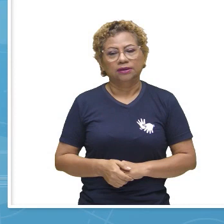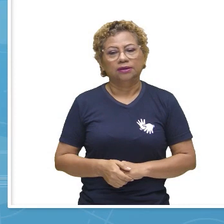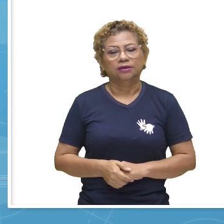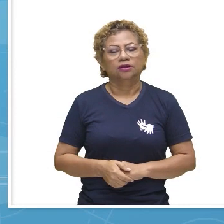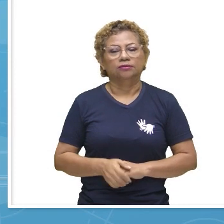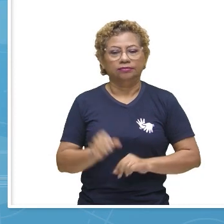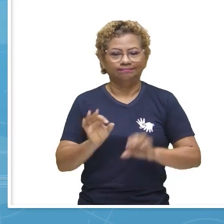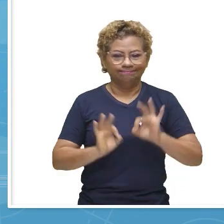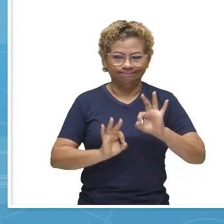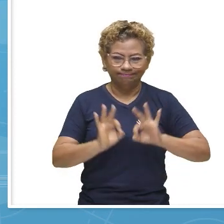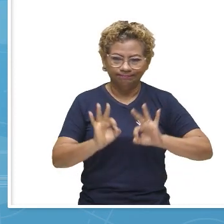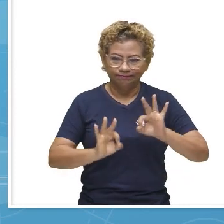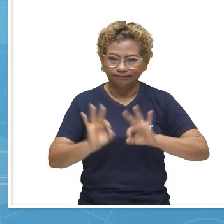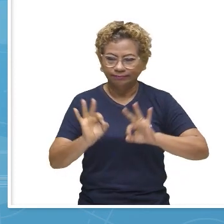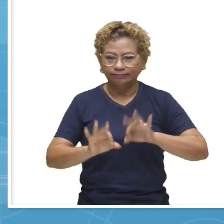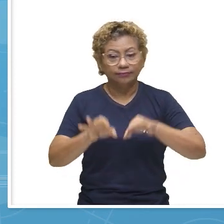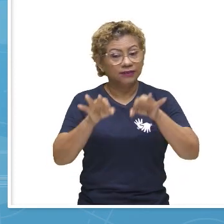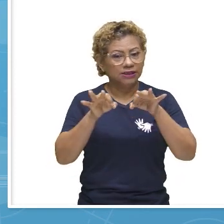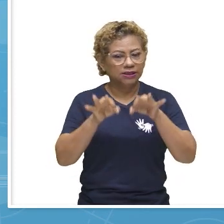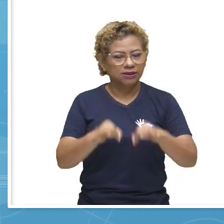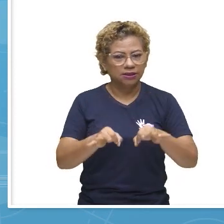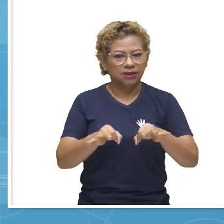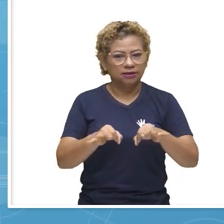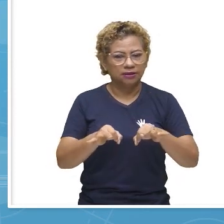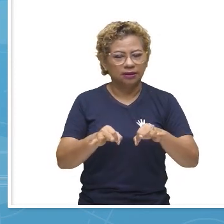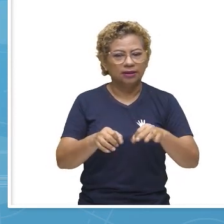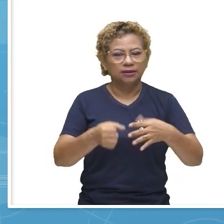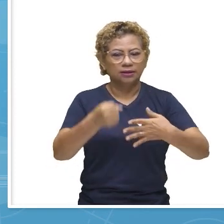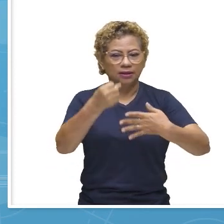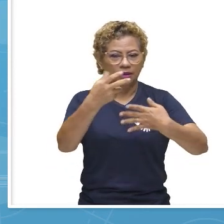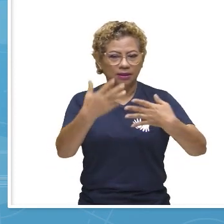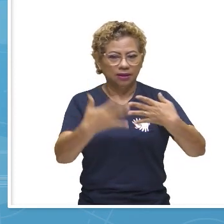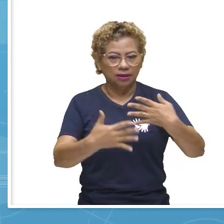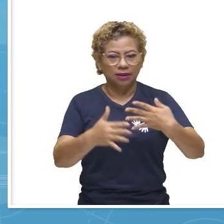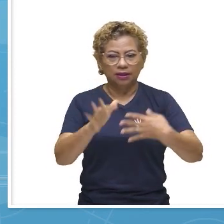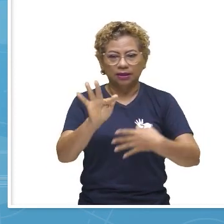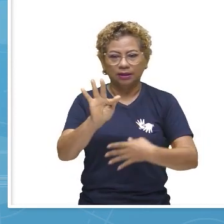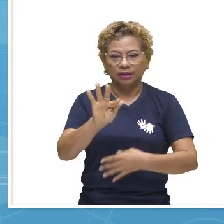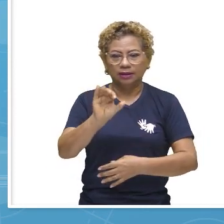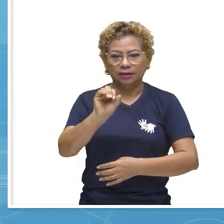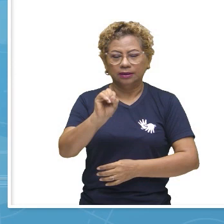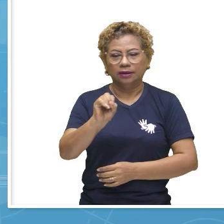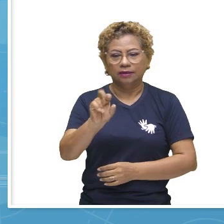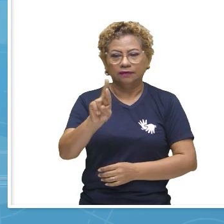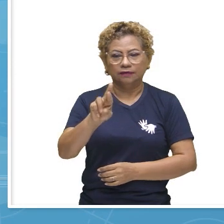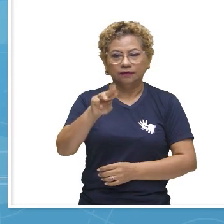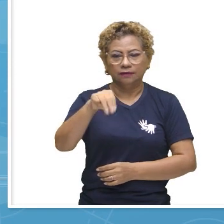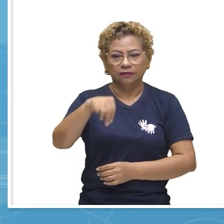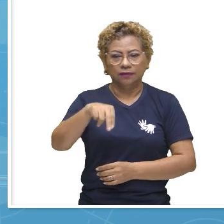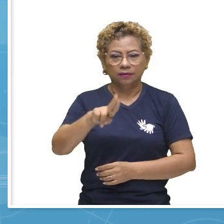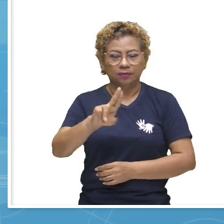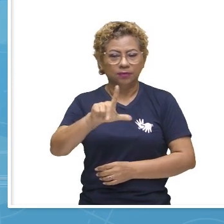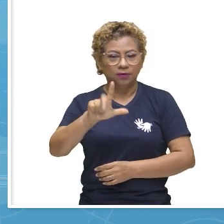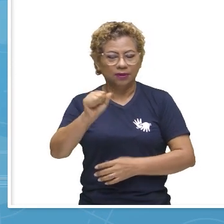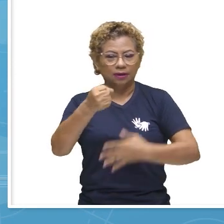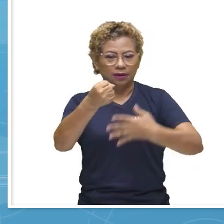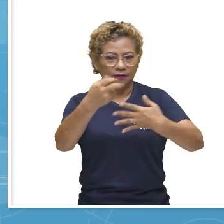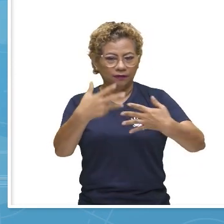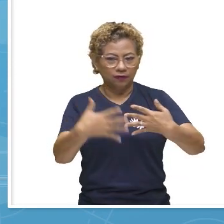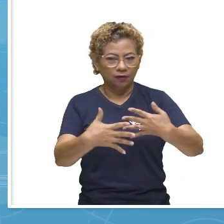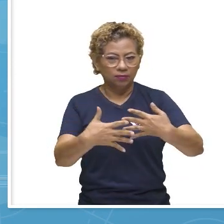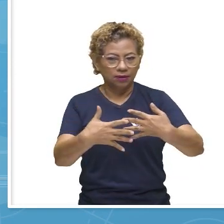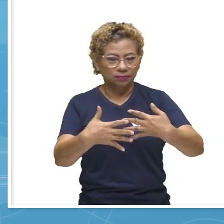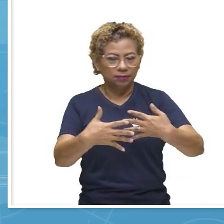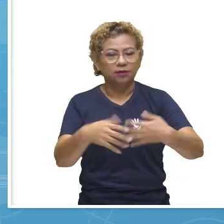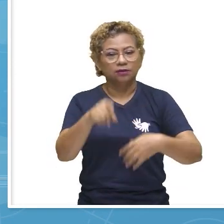ou 2 vezes a. Essa é a fórmula, né? E aí você vai ver